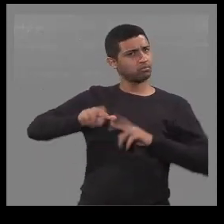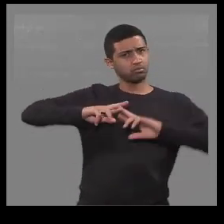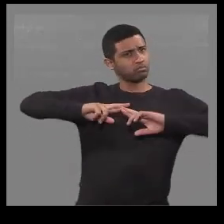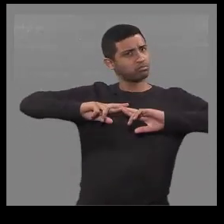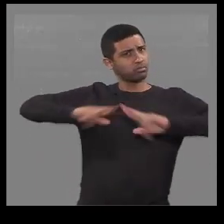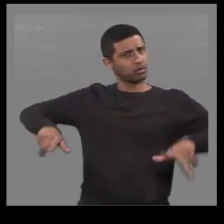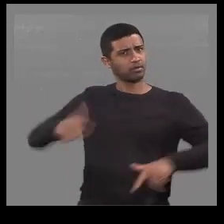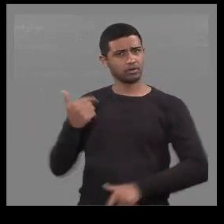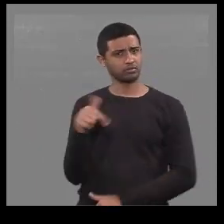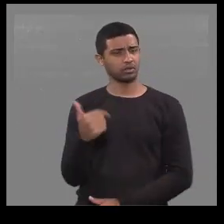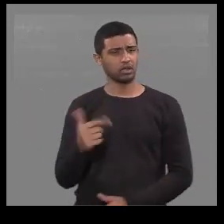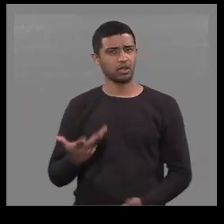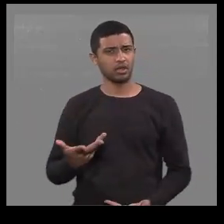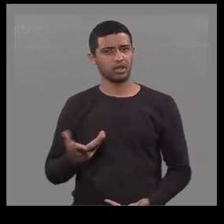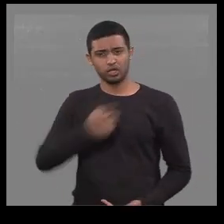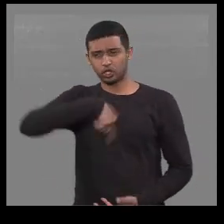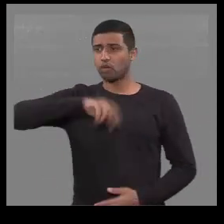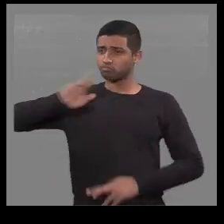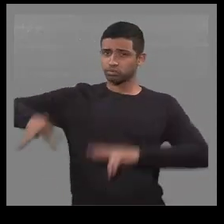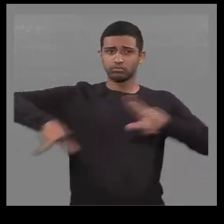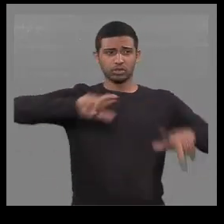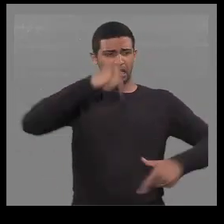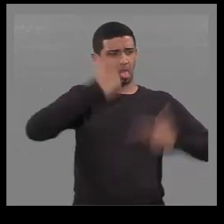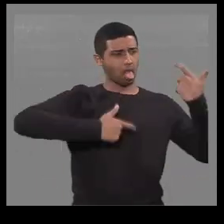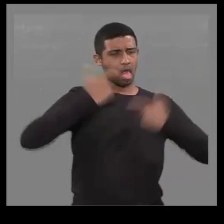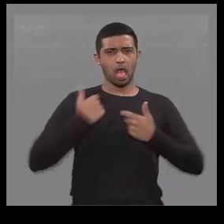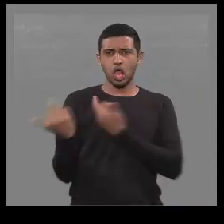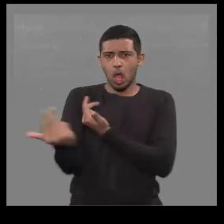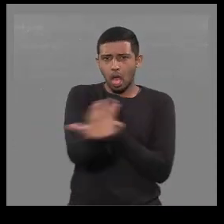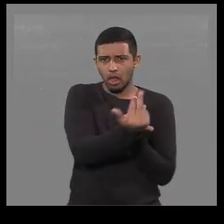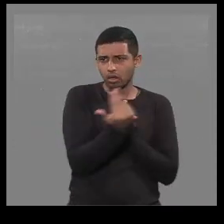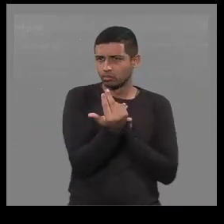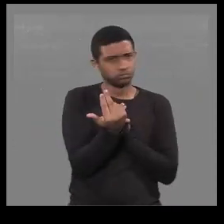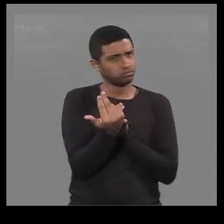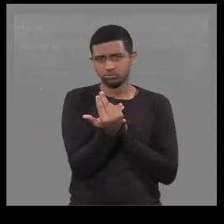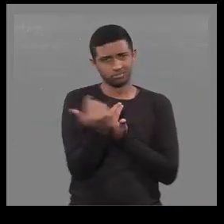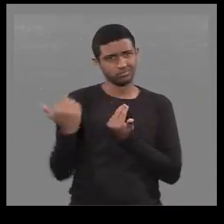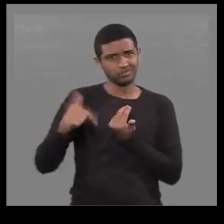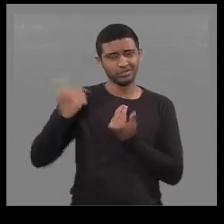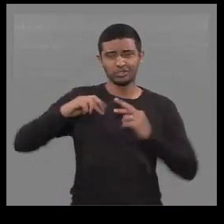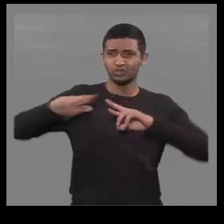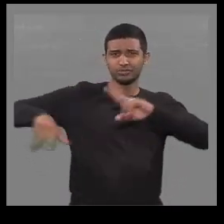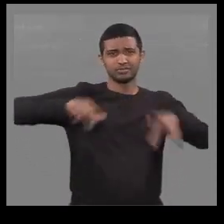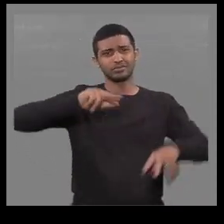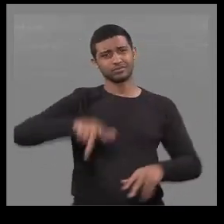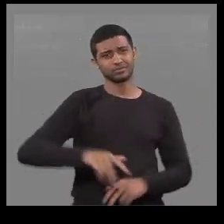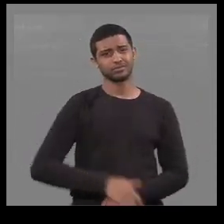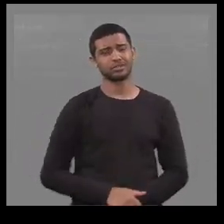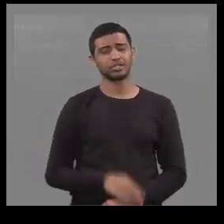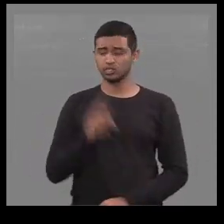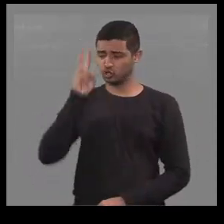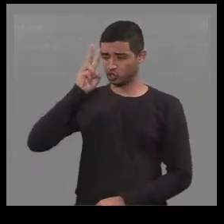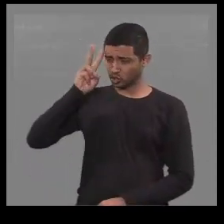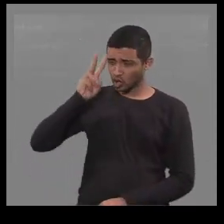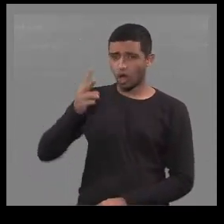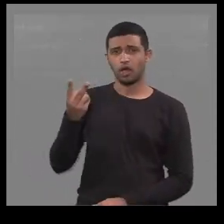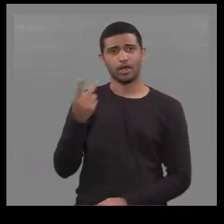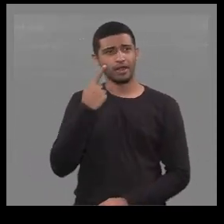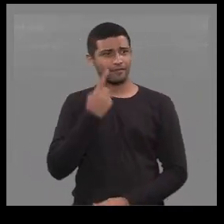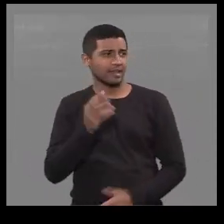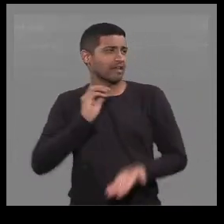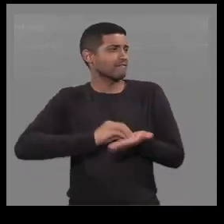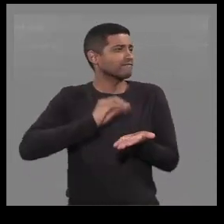Somos todos diferentes, não somos iguais. Tá? Necessidades, questões, demandas e principalmente